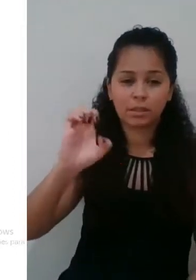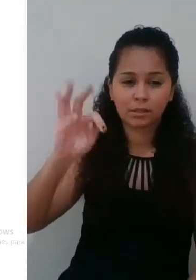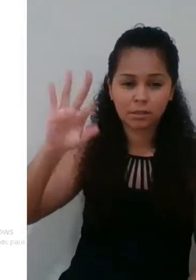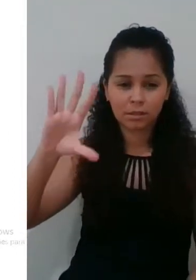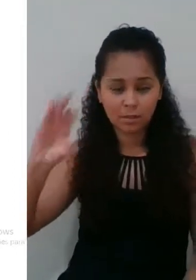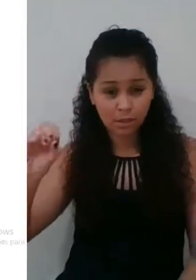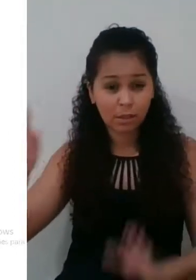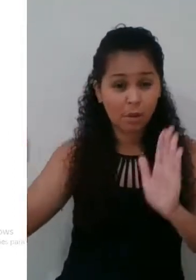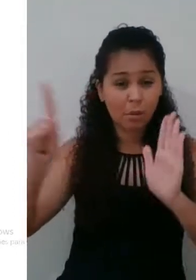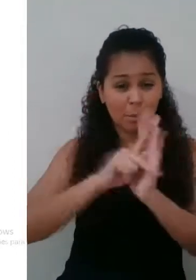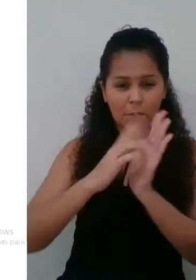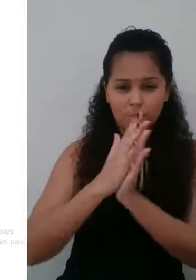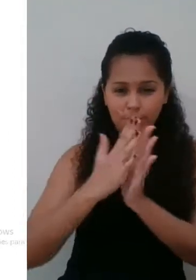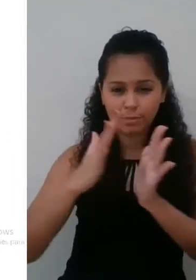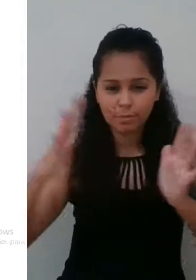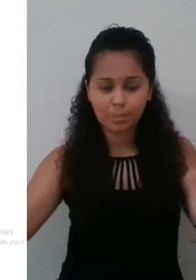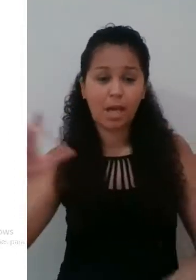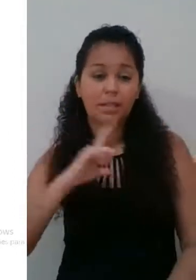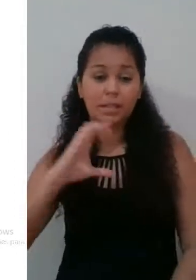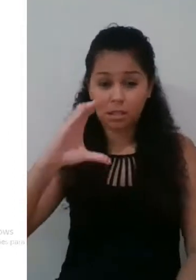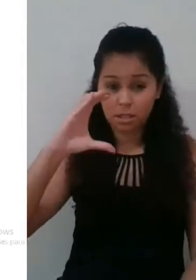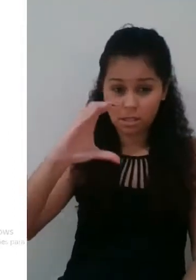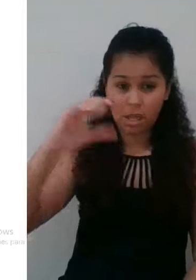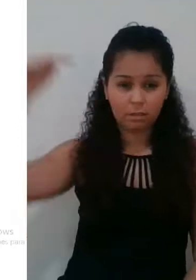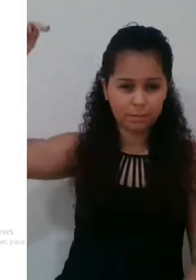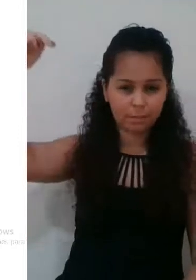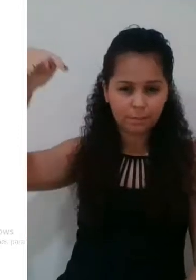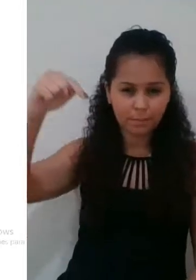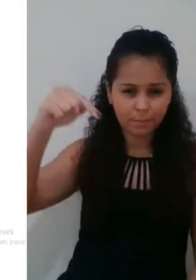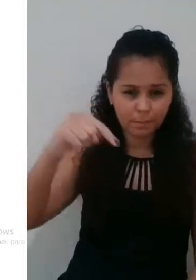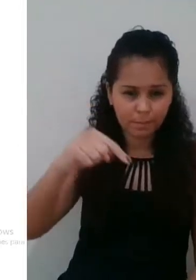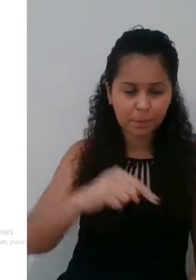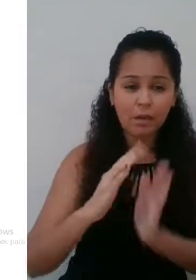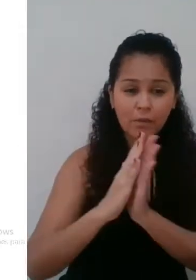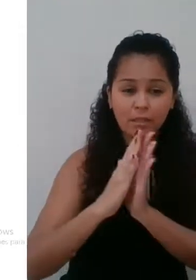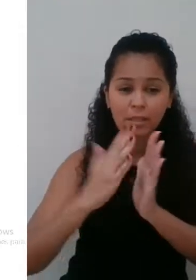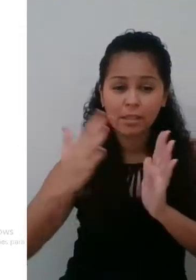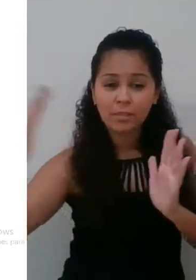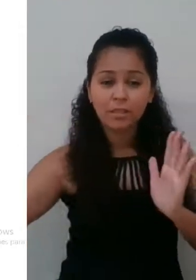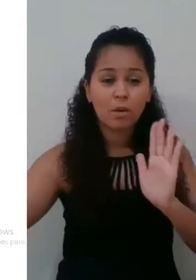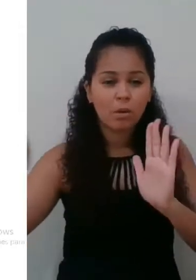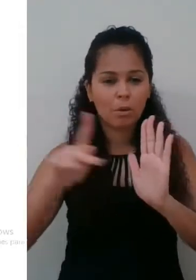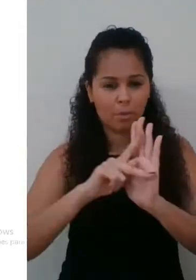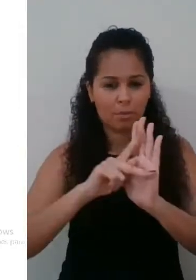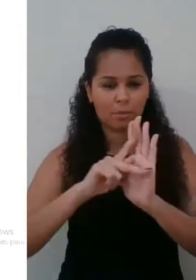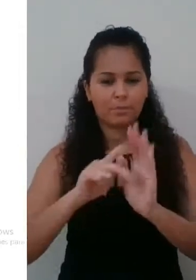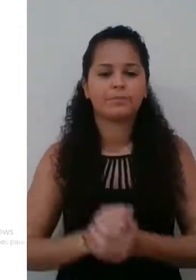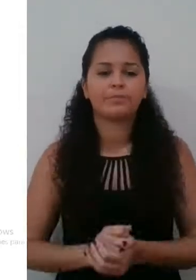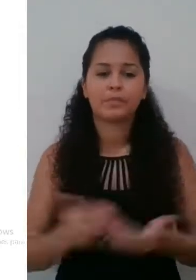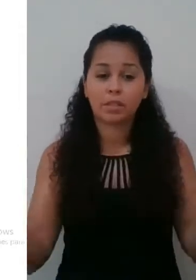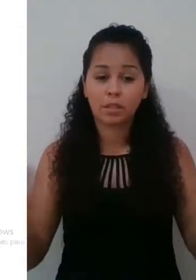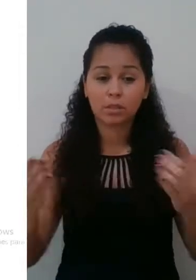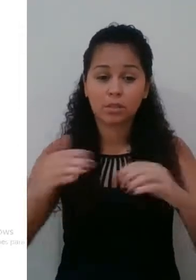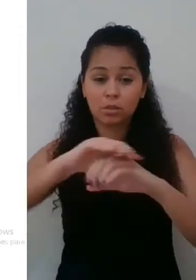passou pelo centro de curvatura do espelho vai ser refletido sobre ele mesmo, ok? No espelho convexo,